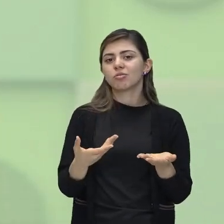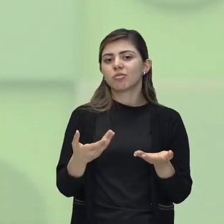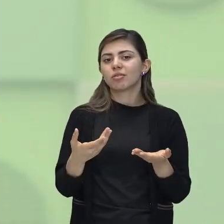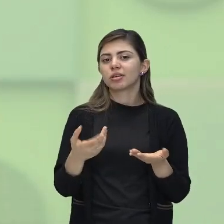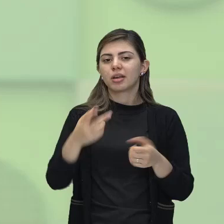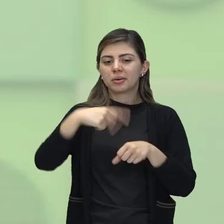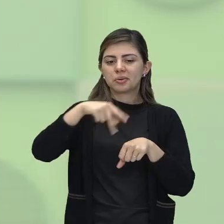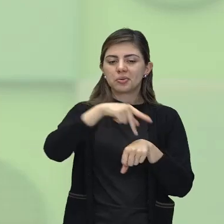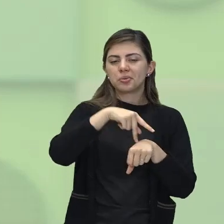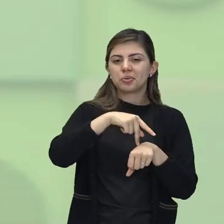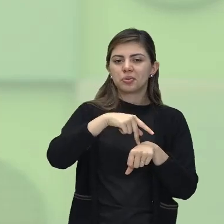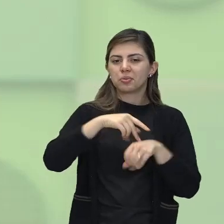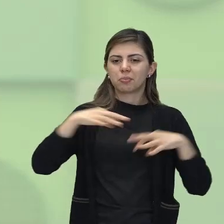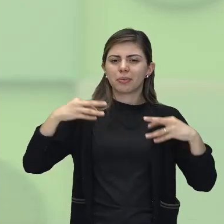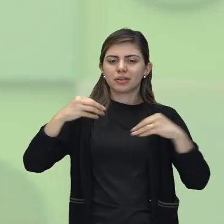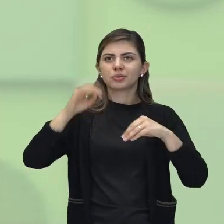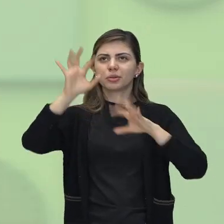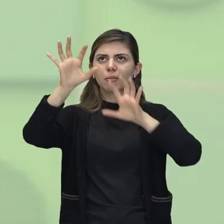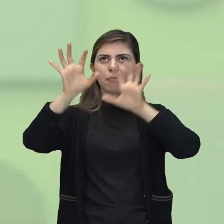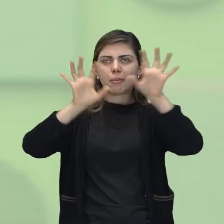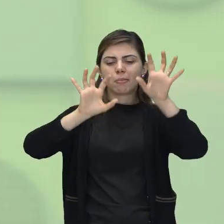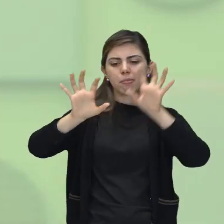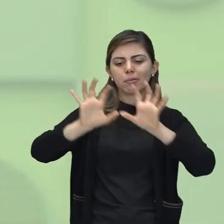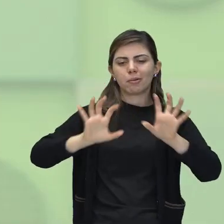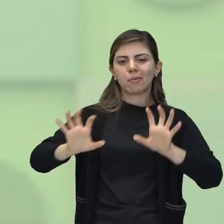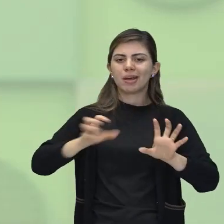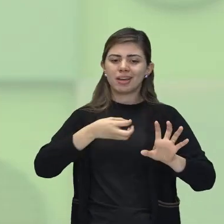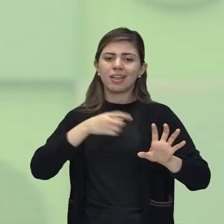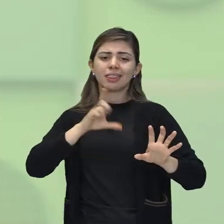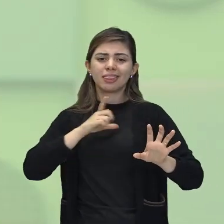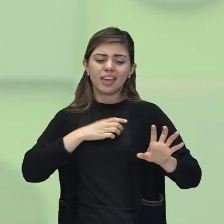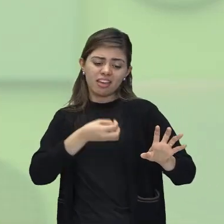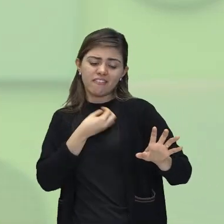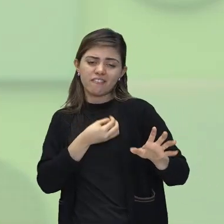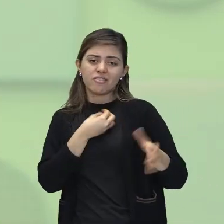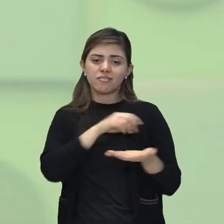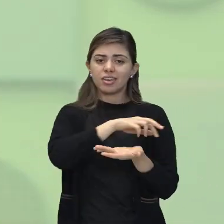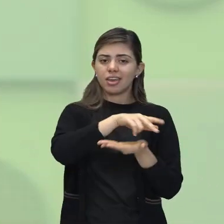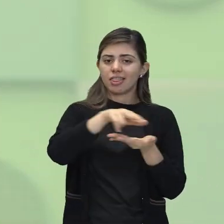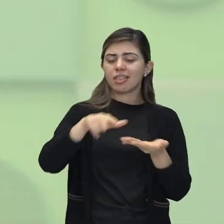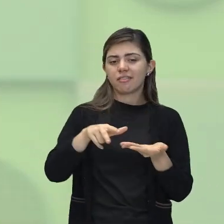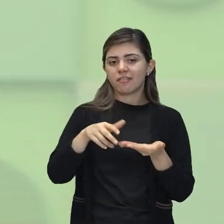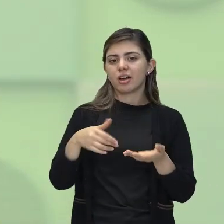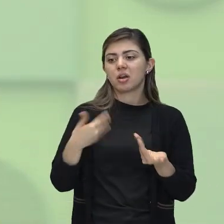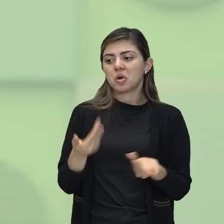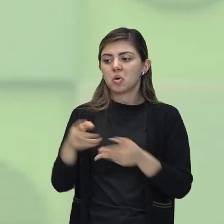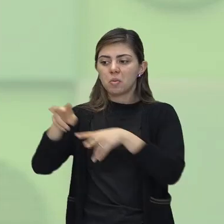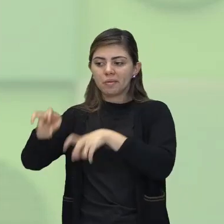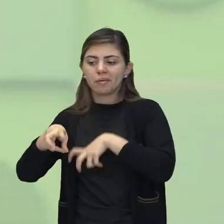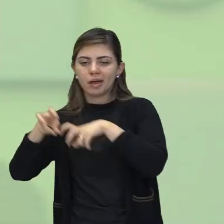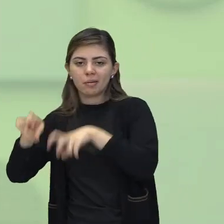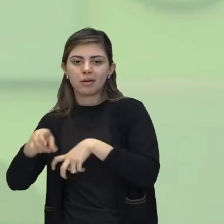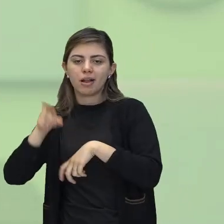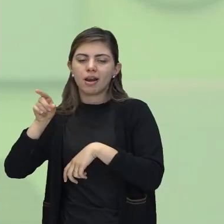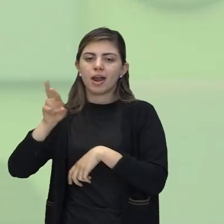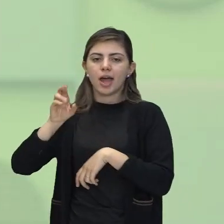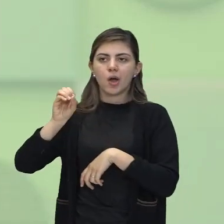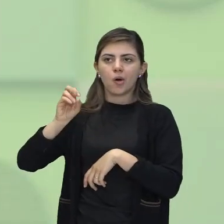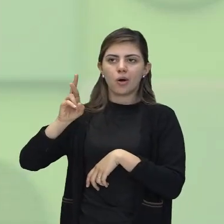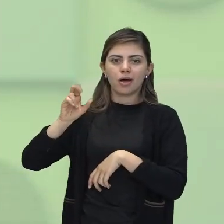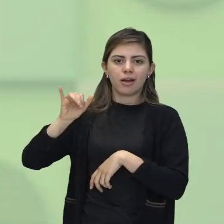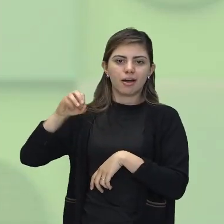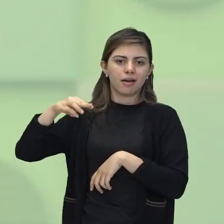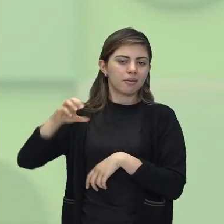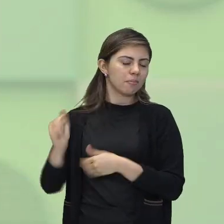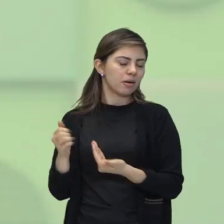no Pantanal, nos Pampas, né? Nos campos de Roraima, por exemplo,